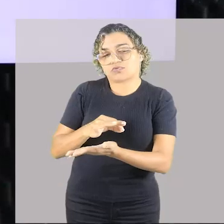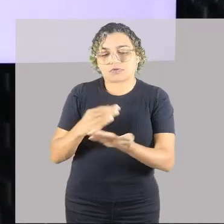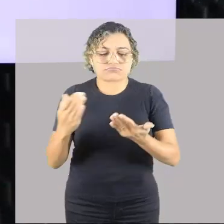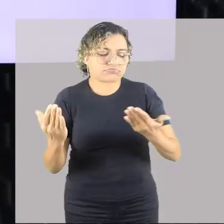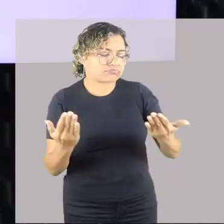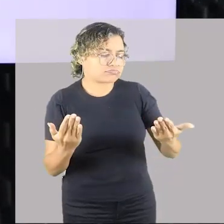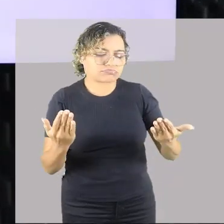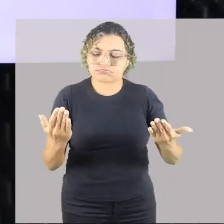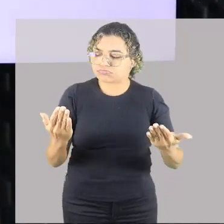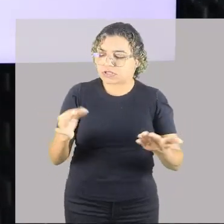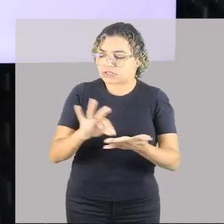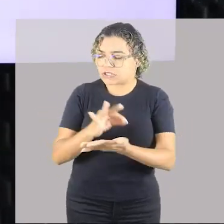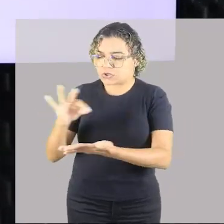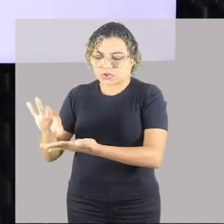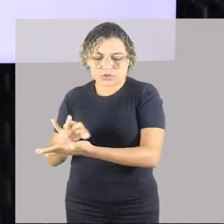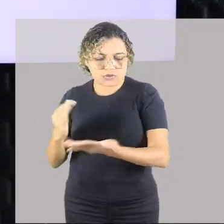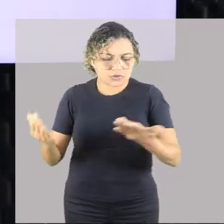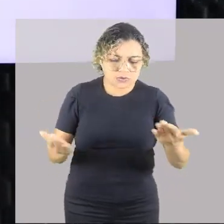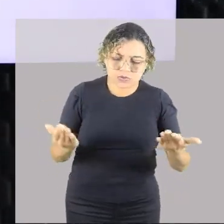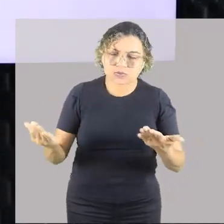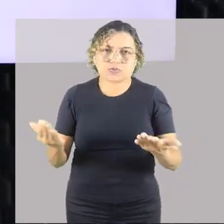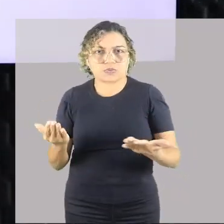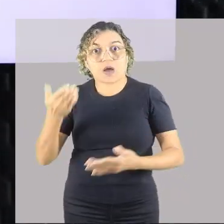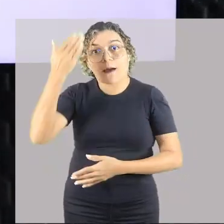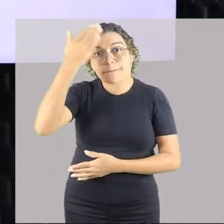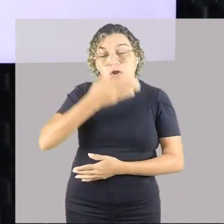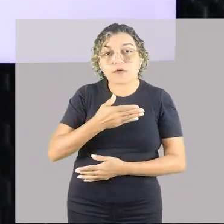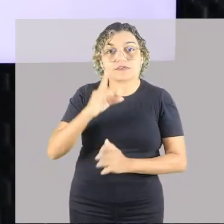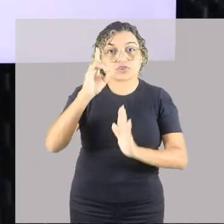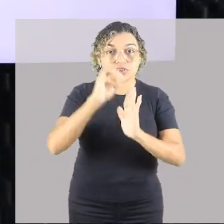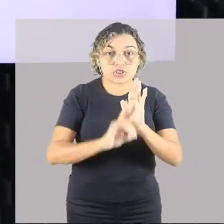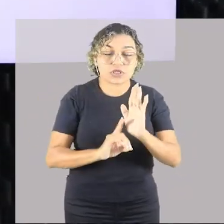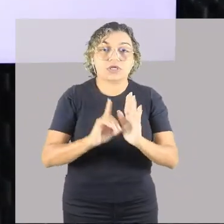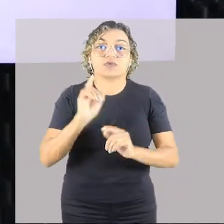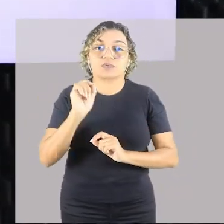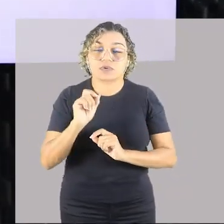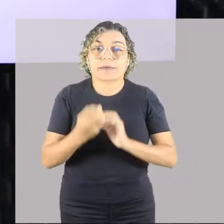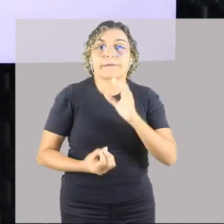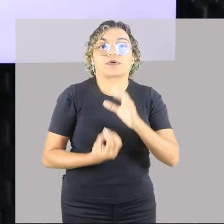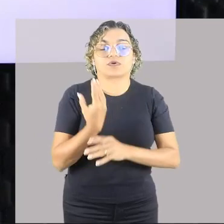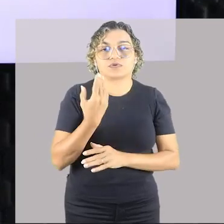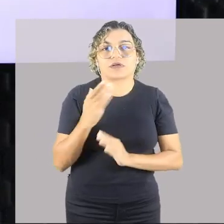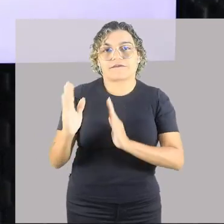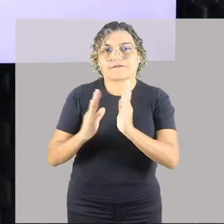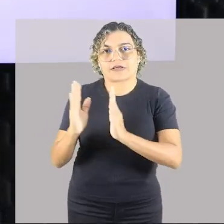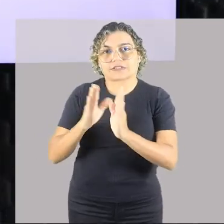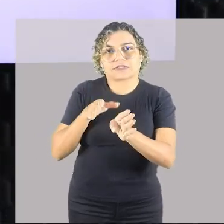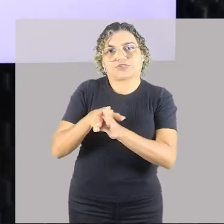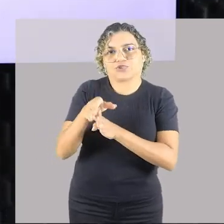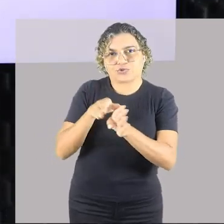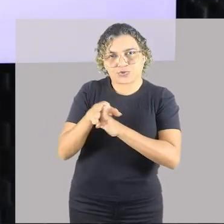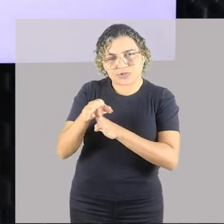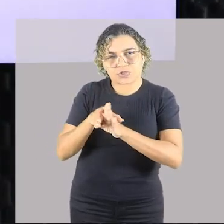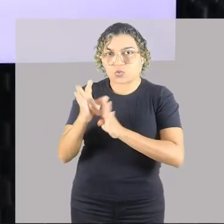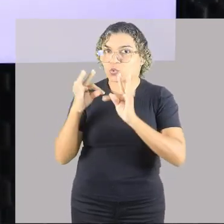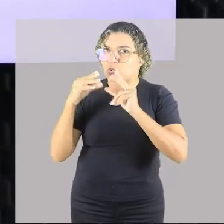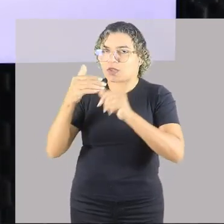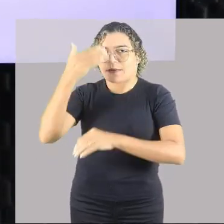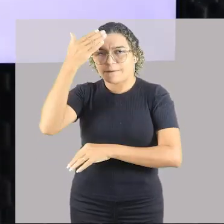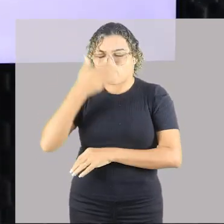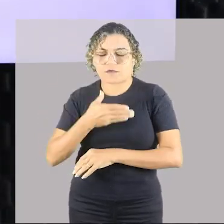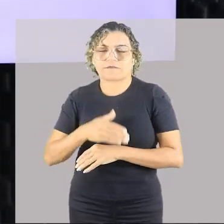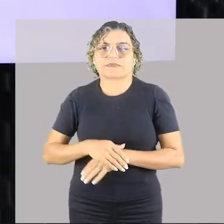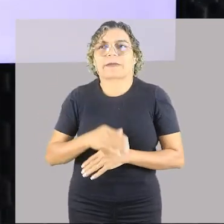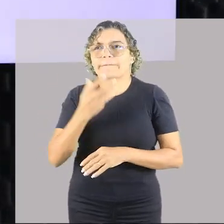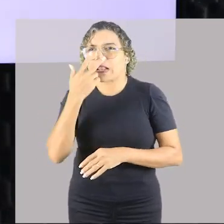assinatura era ou não da pessoa, eventualmente. Todas as provas admitidas em direito serão produzidas aqui durante a fase de instrução.